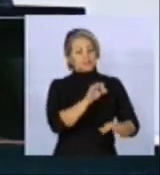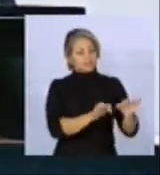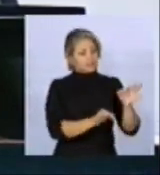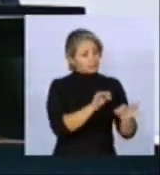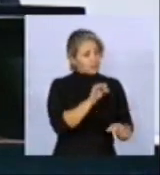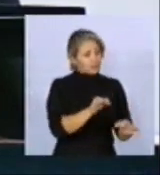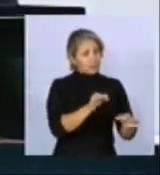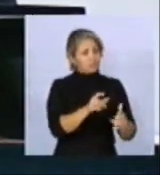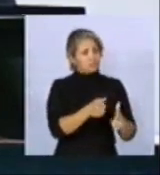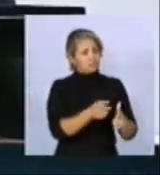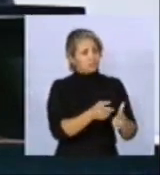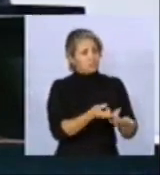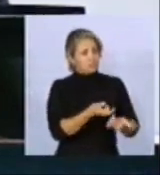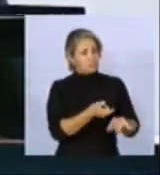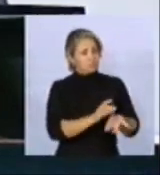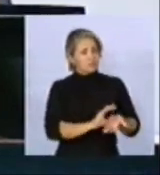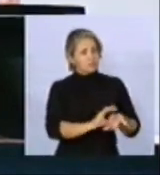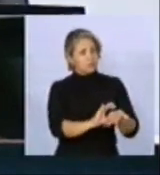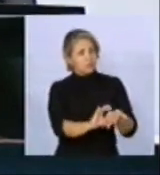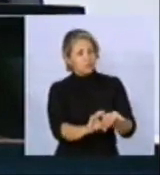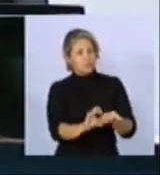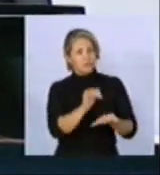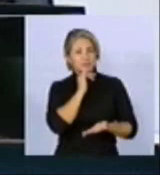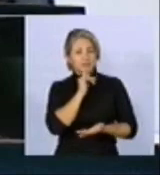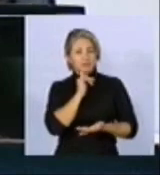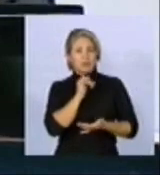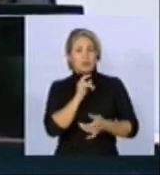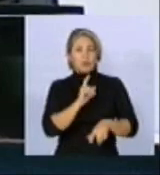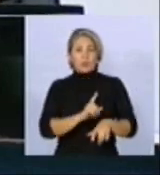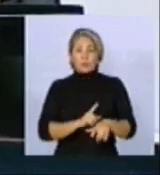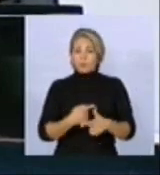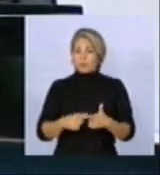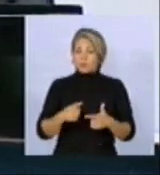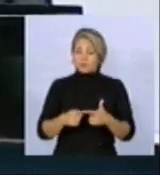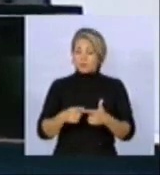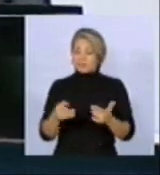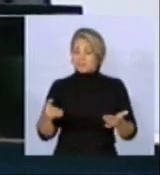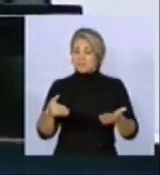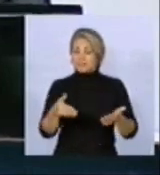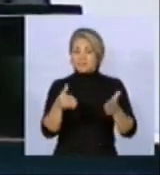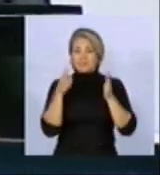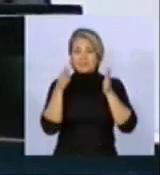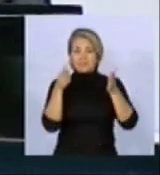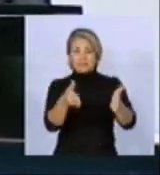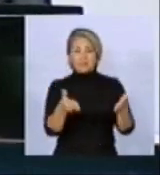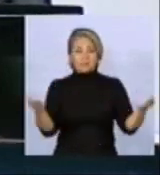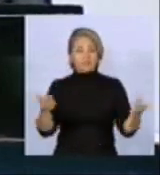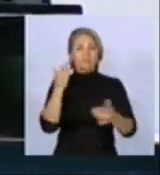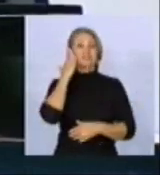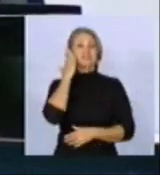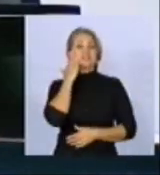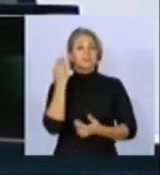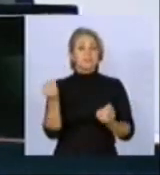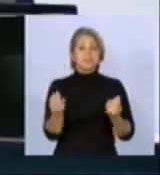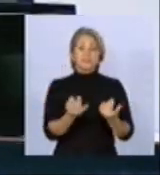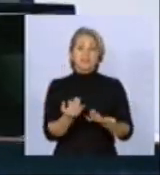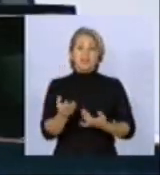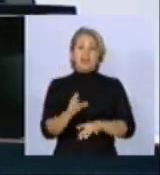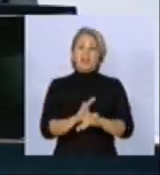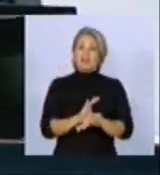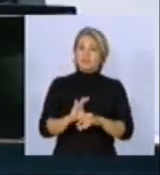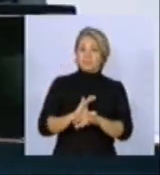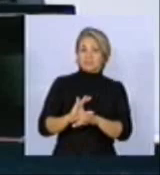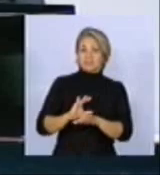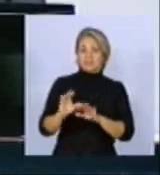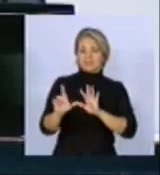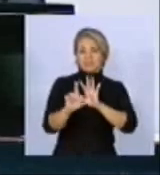recurso Onde exatamente a questão central é saber da constitucionalidade de